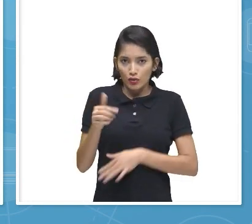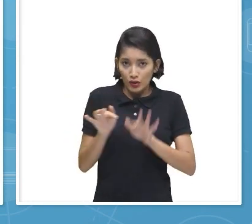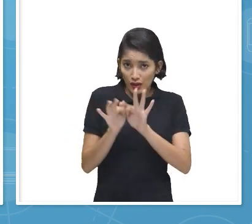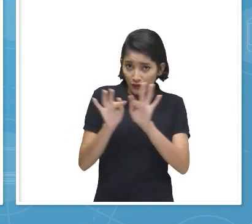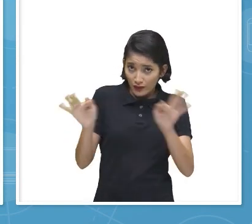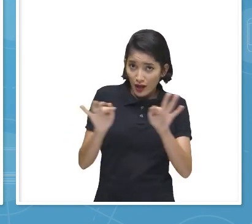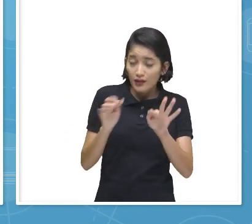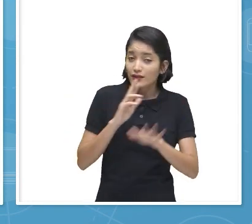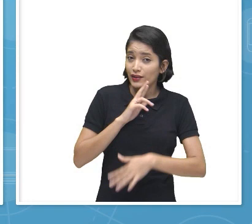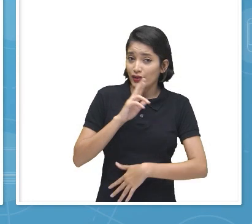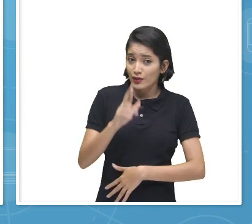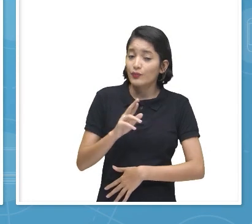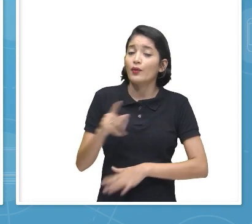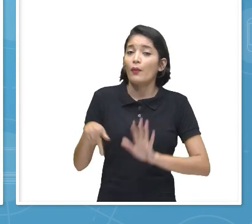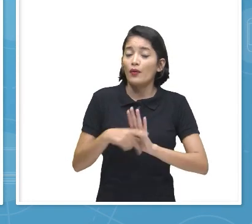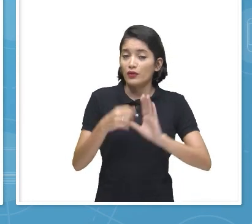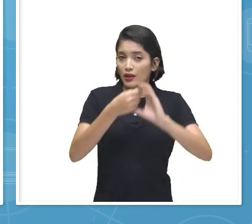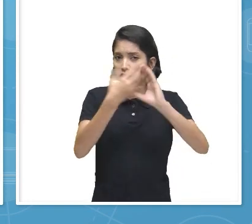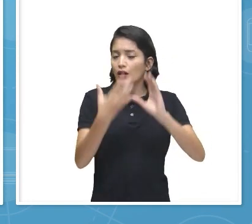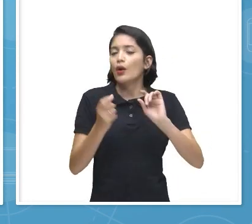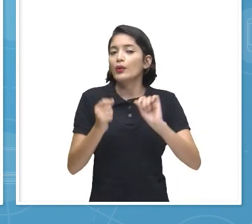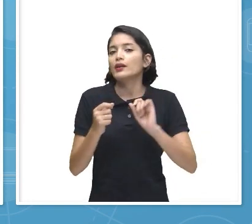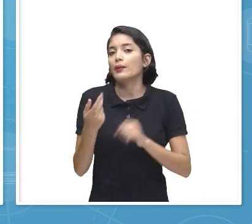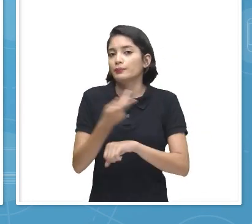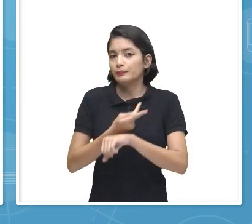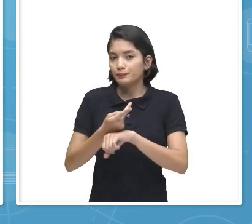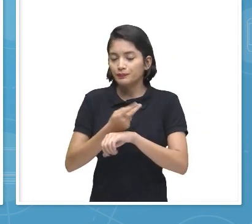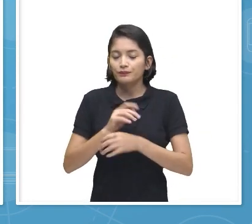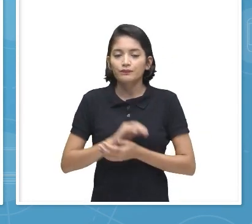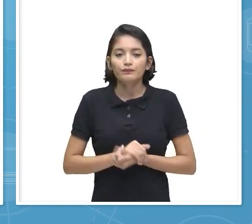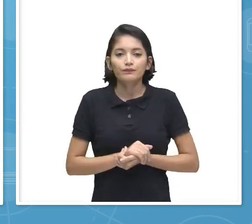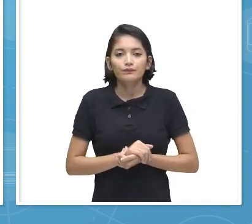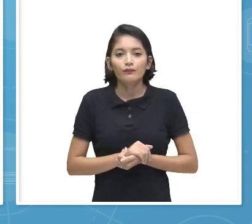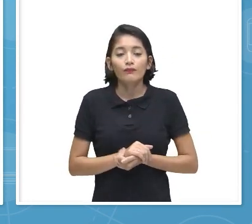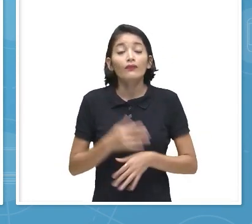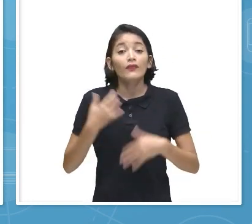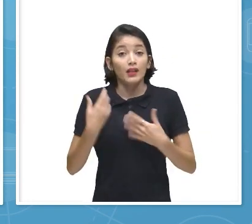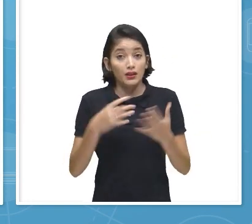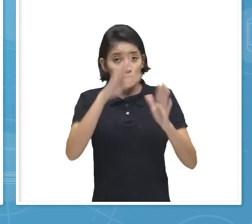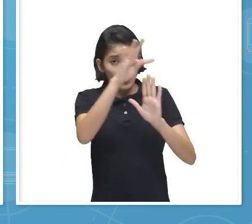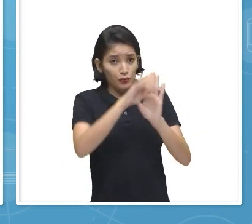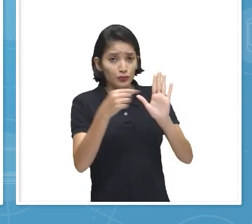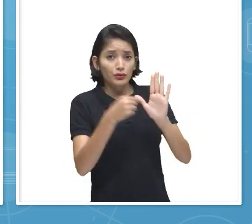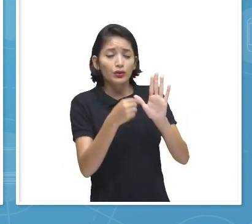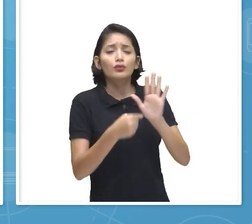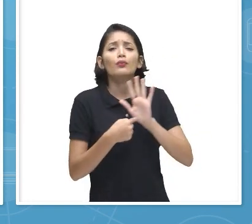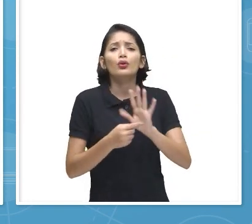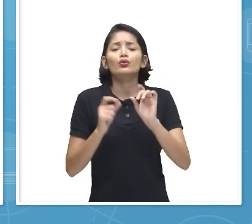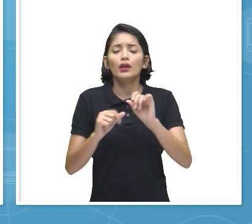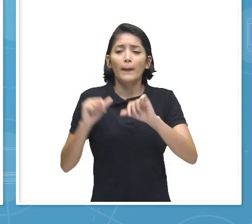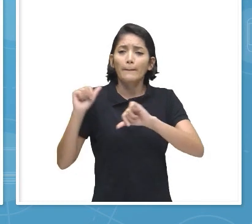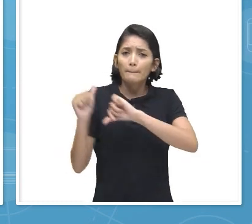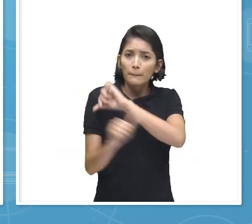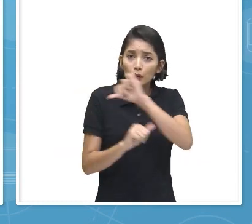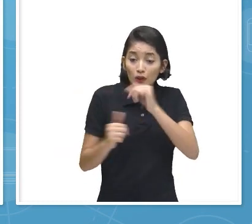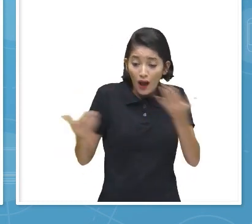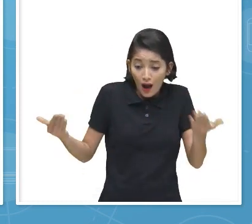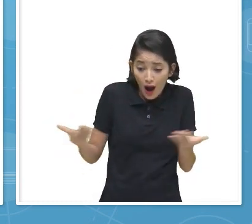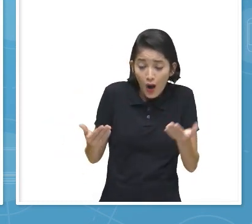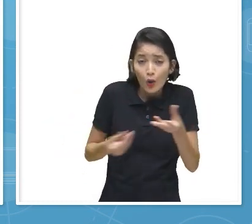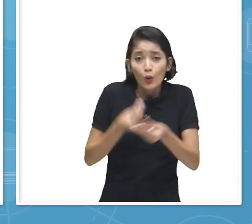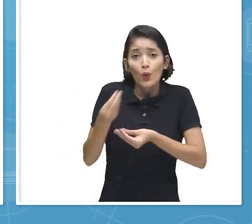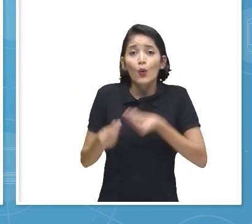toda a resposta e a característica do que ele está buscando. A descrição acima expõe uma mudança ocorrida recentemente no modo de